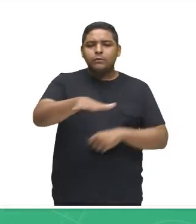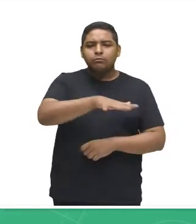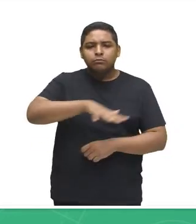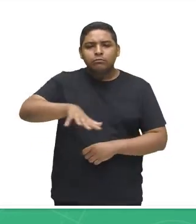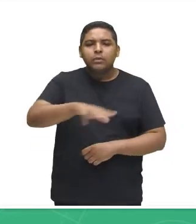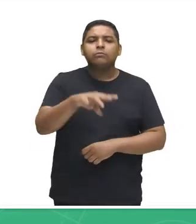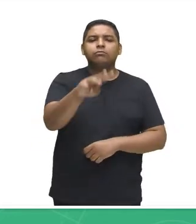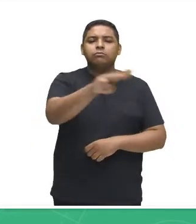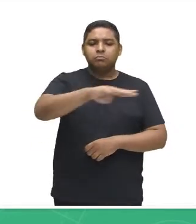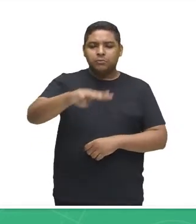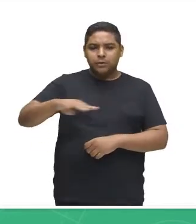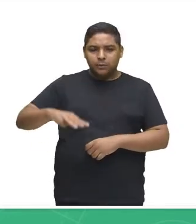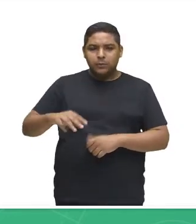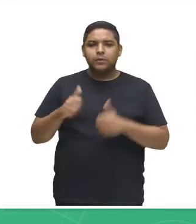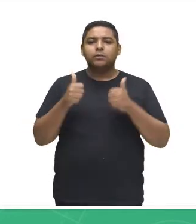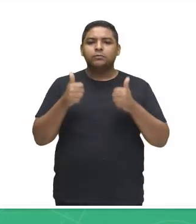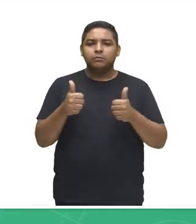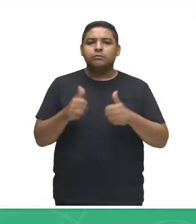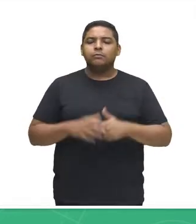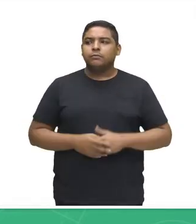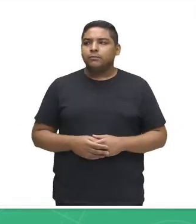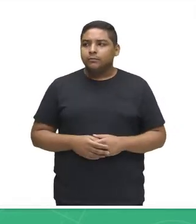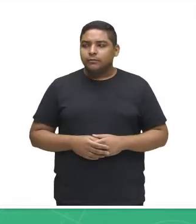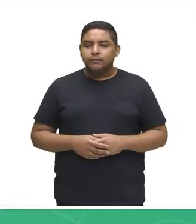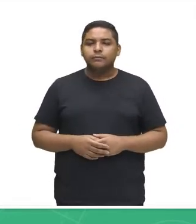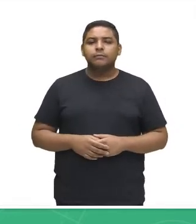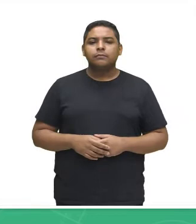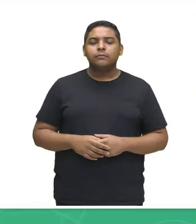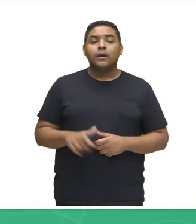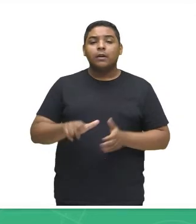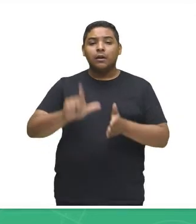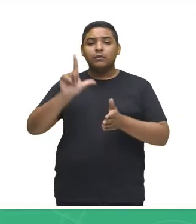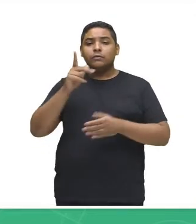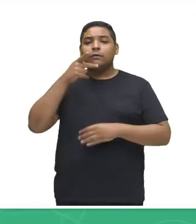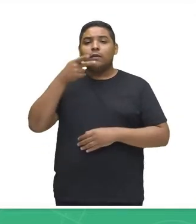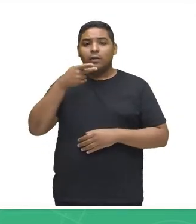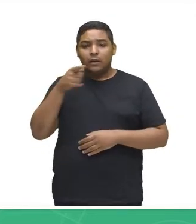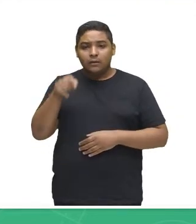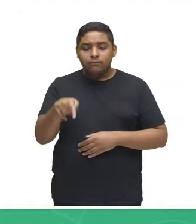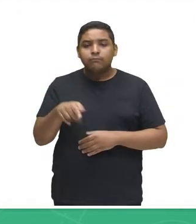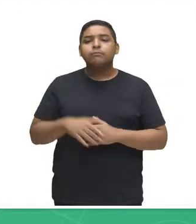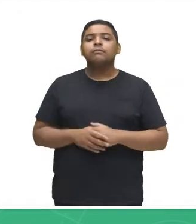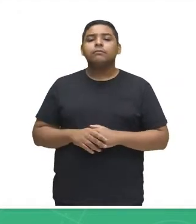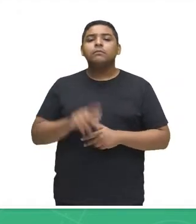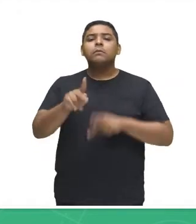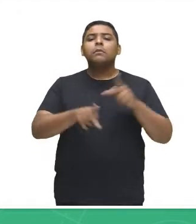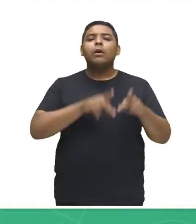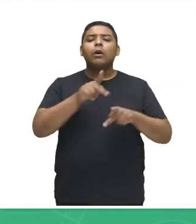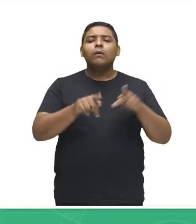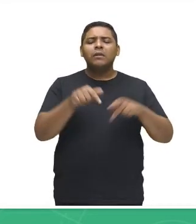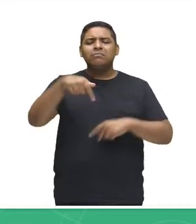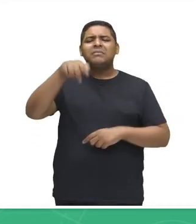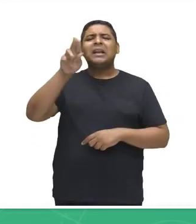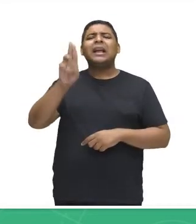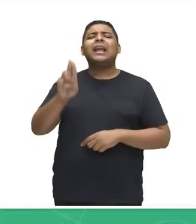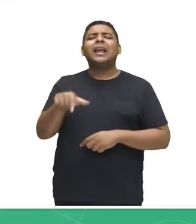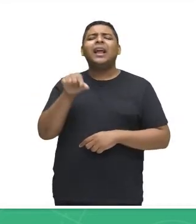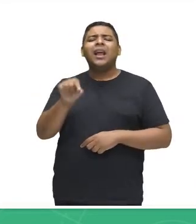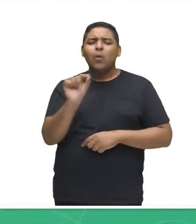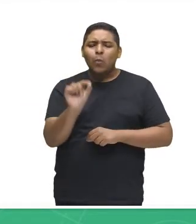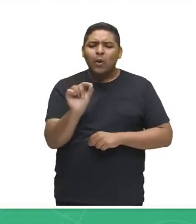chamada Mesopotâmia. E antes de nós falarmos desses povos, é preciso que vocês entendam quem é a Mesopotâmia. O que